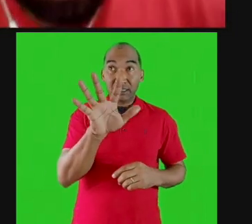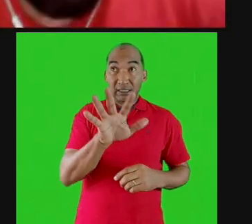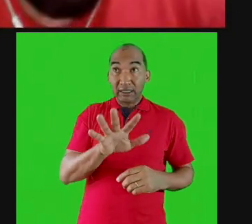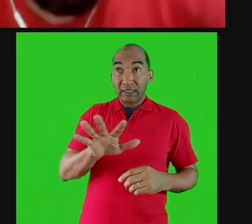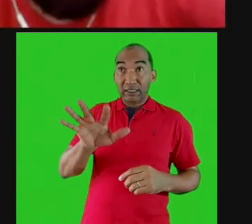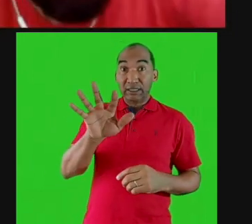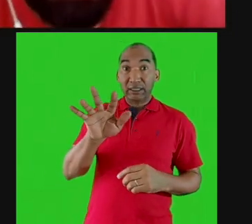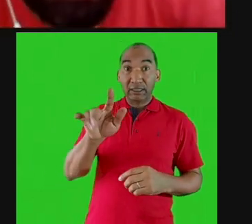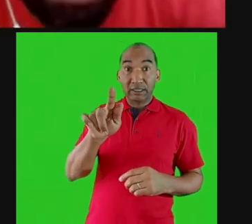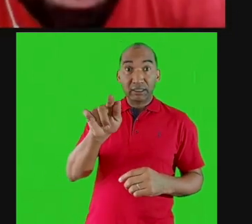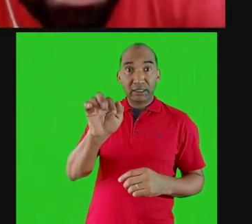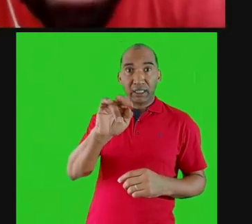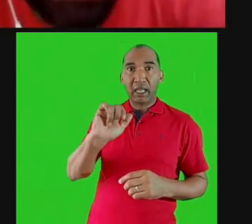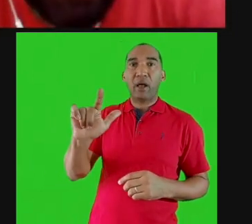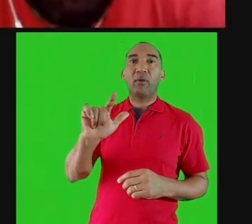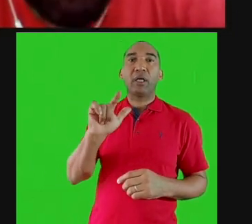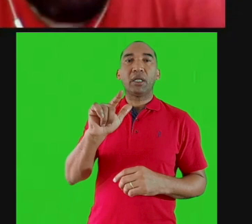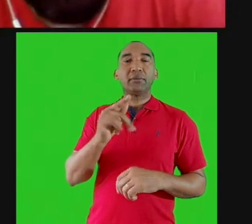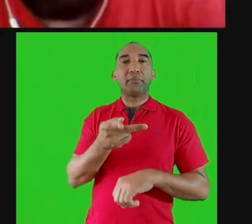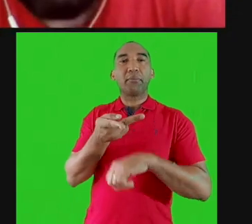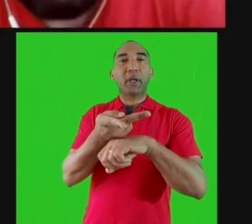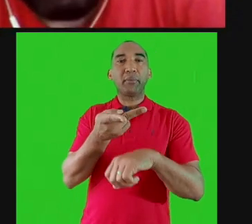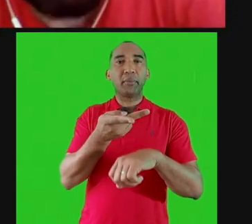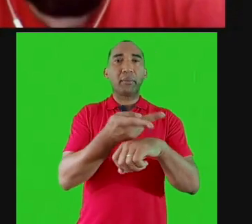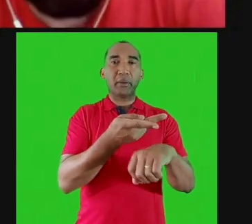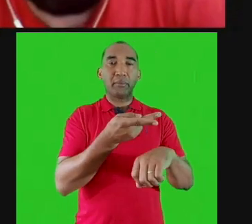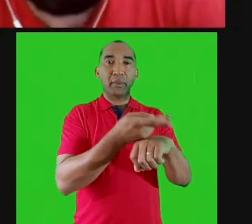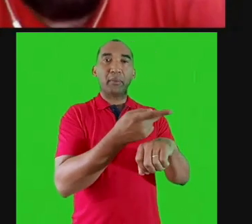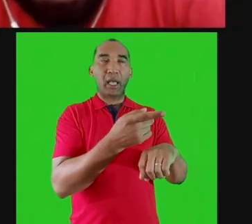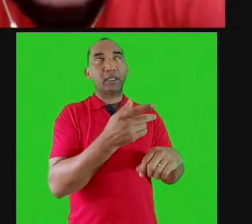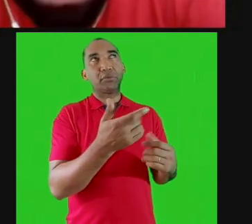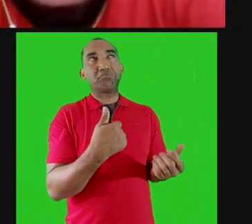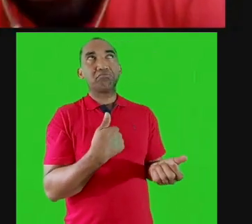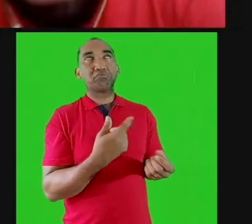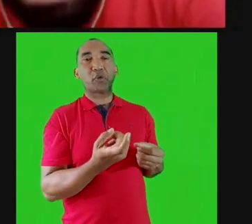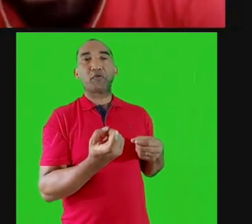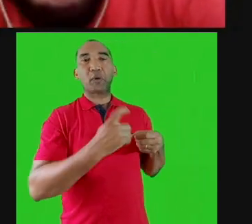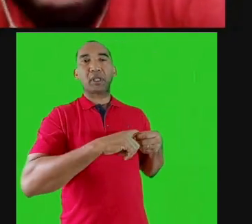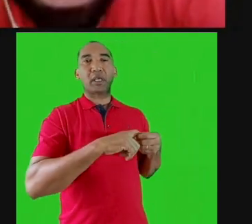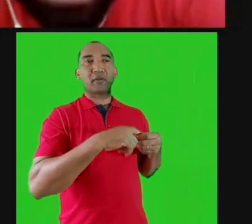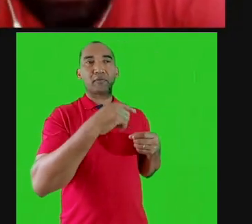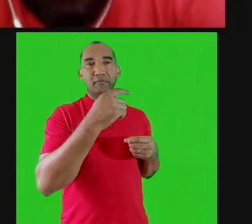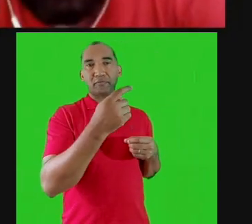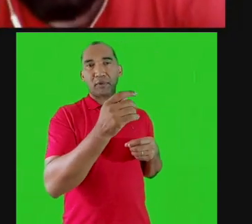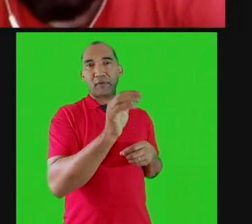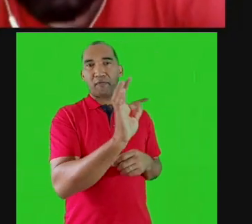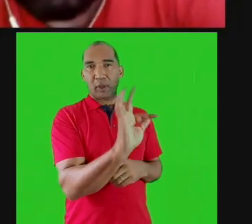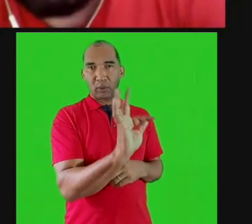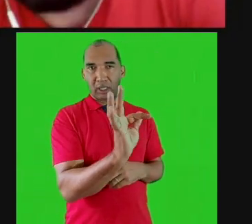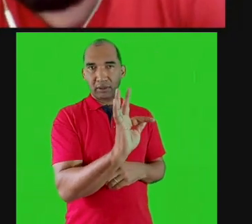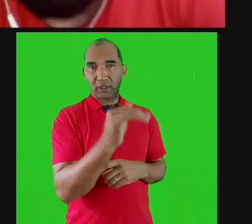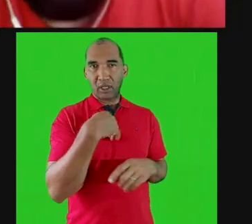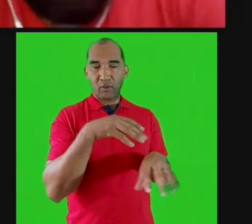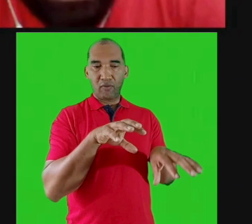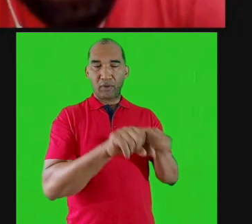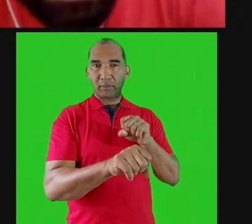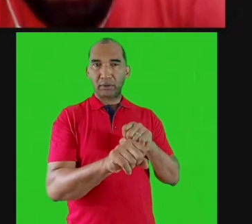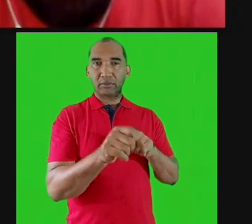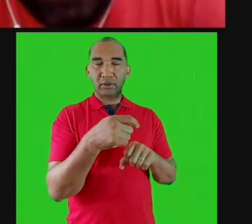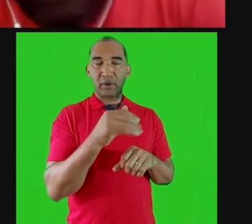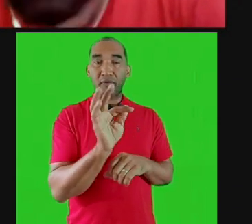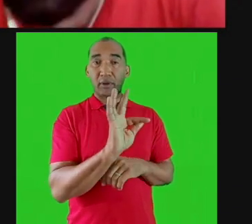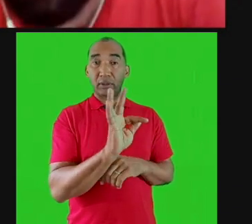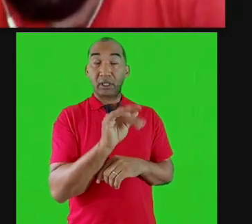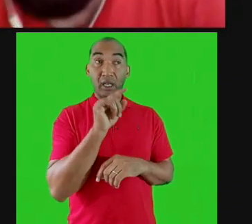gerais, que a gente trabalha todo tipo de obra, a Amanda e Monique começou a entrar e levar vários prêmios. E naquele momento eu voltei para a faculdade, porque eu estava me formando naquele ano, e na faculdade